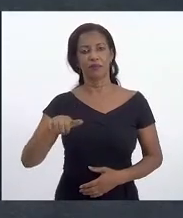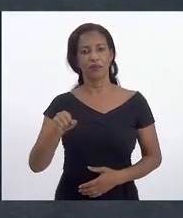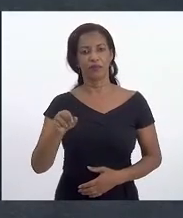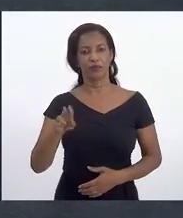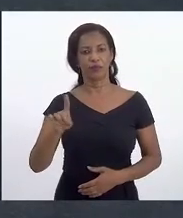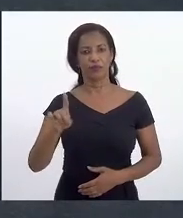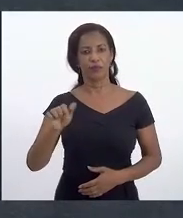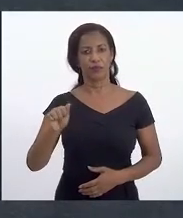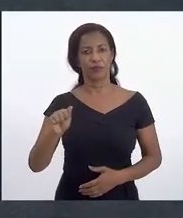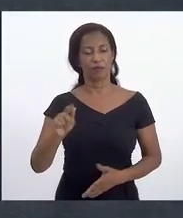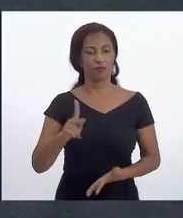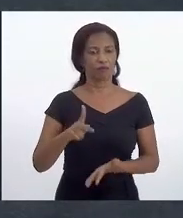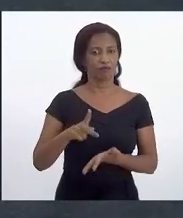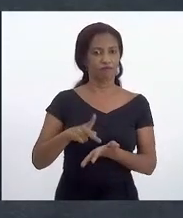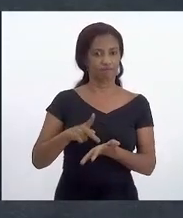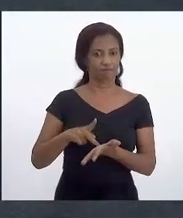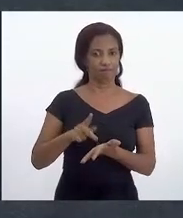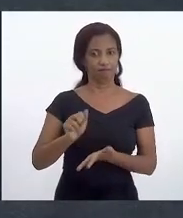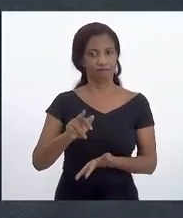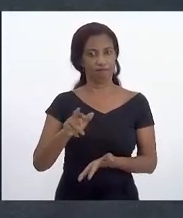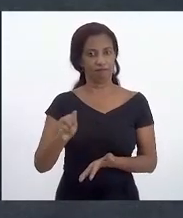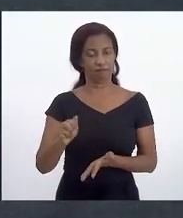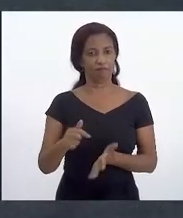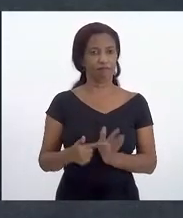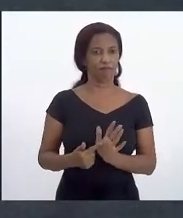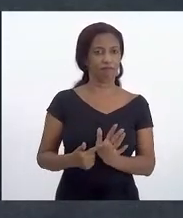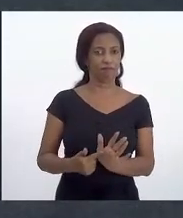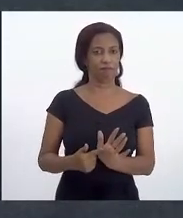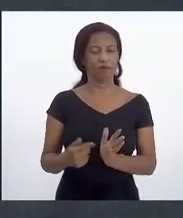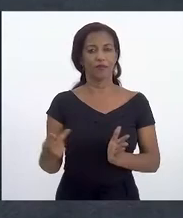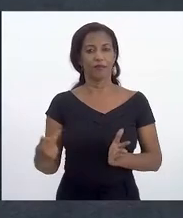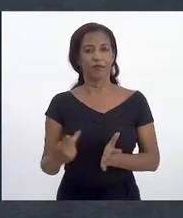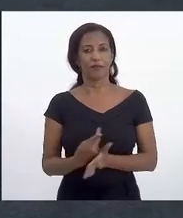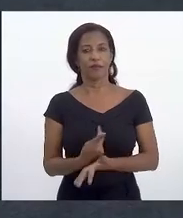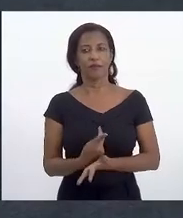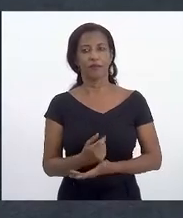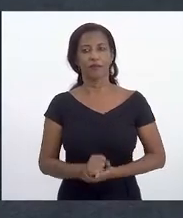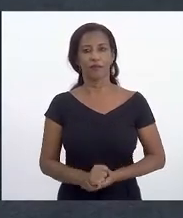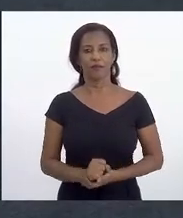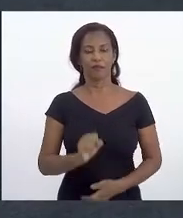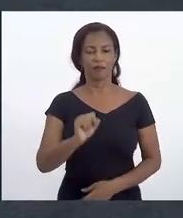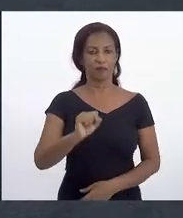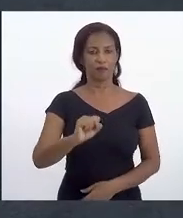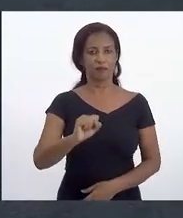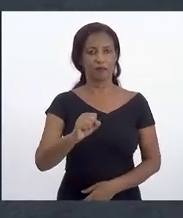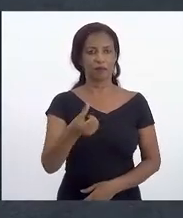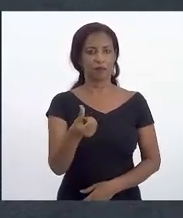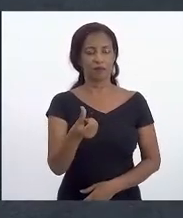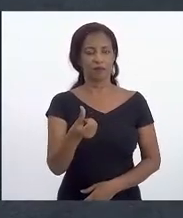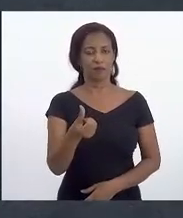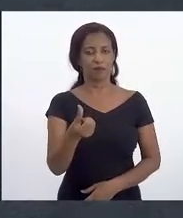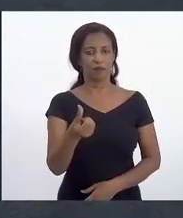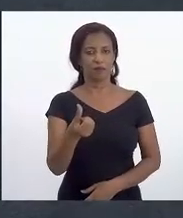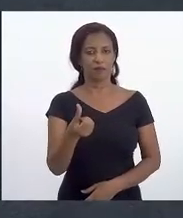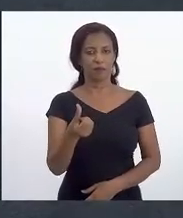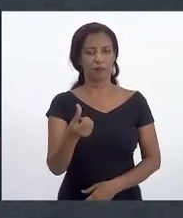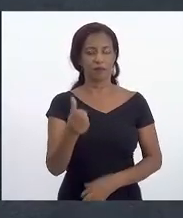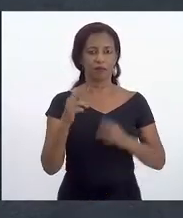a ata reflete com exatidão o ocorrido na 86ª